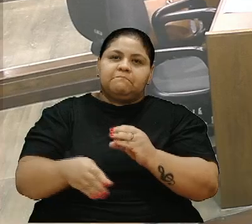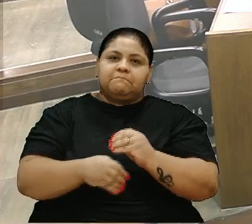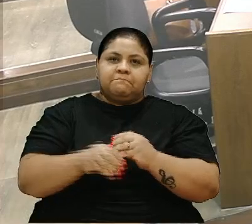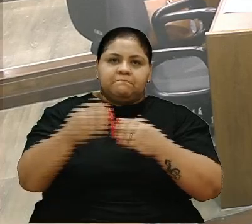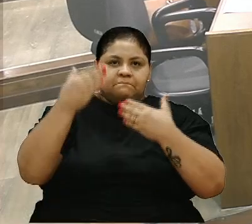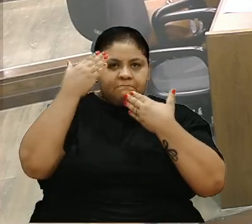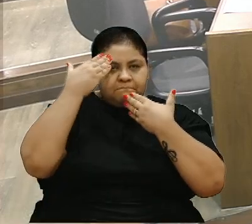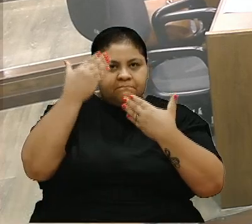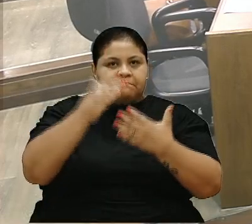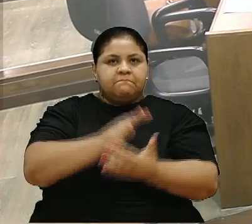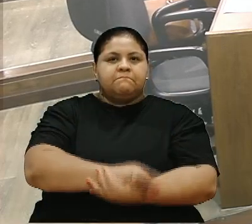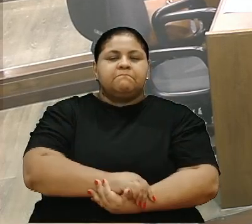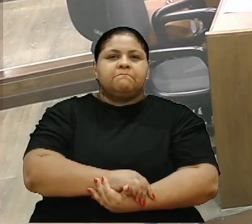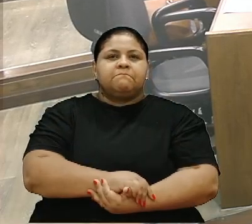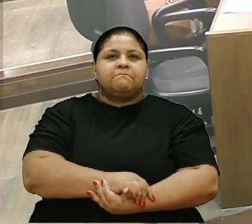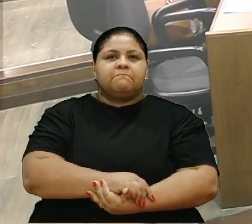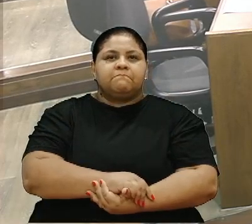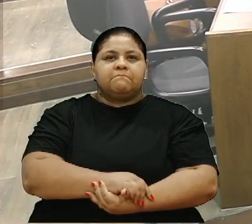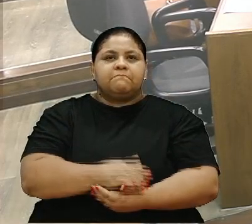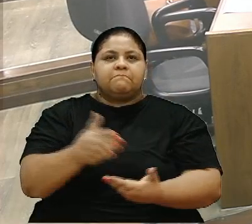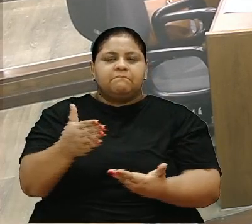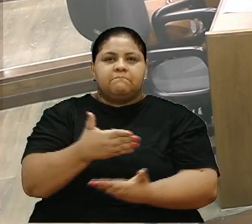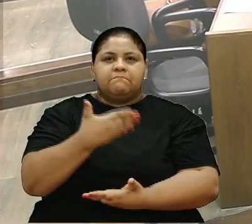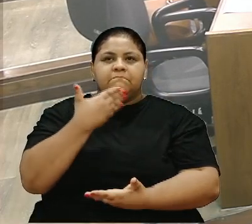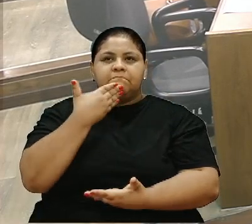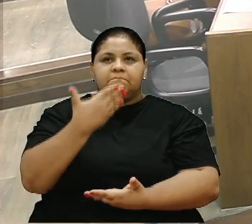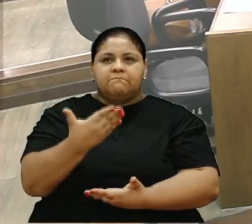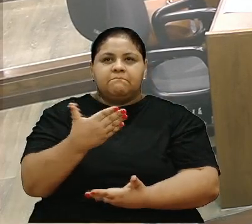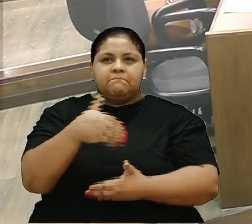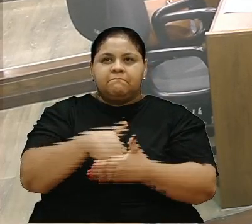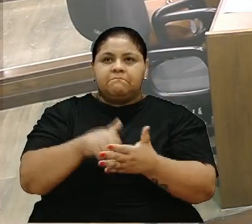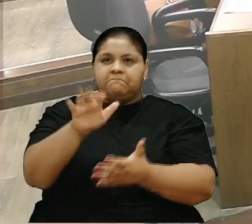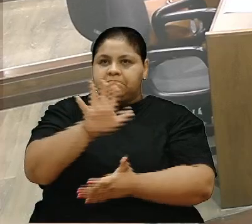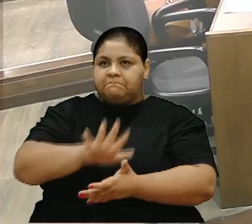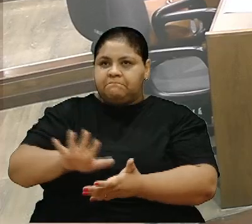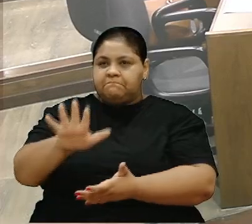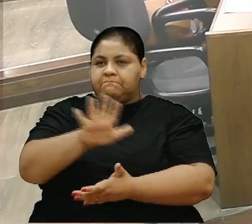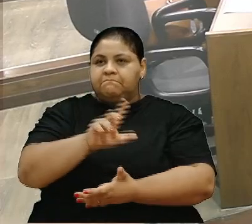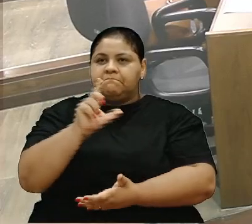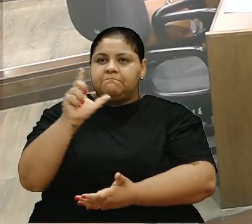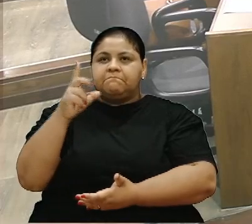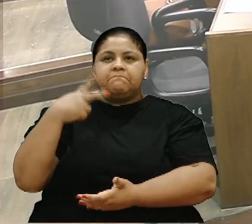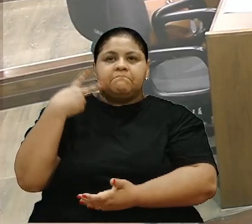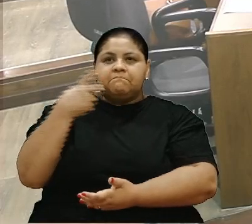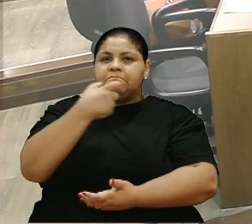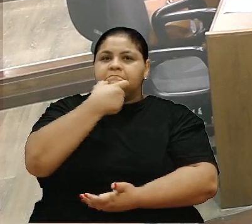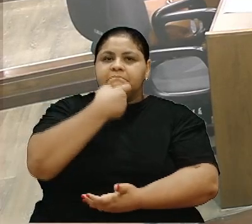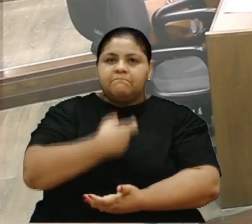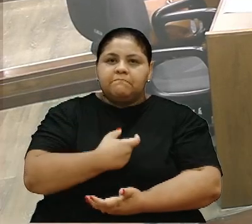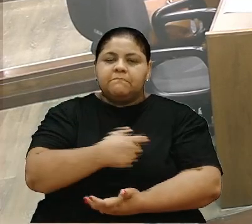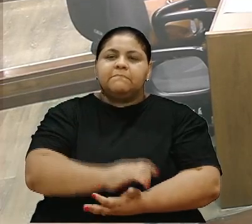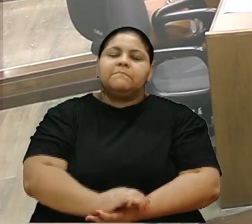Obrigado, vereador Eloy. Encaminharemos o voto coletivo. Com a palavra, vereador Cristiano Becker.